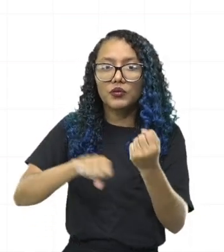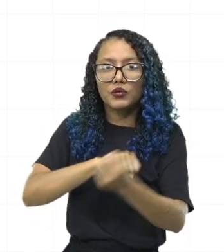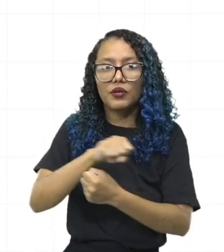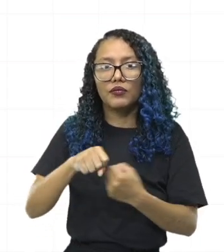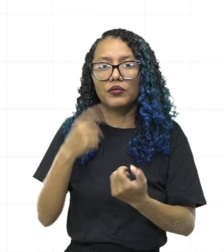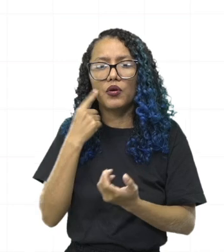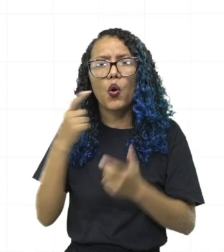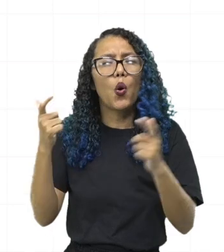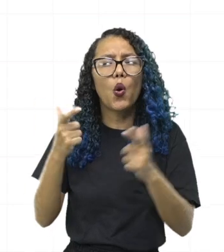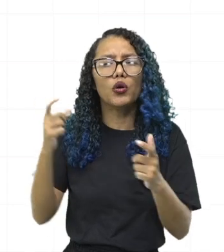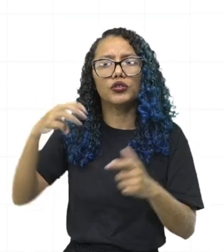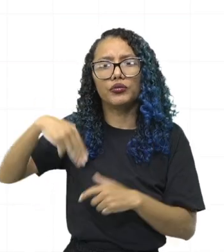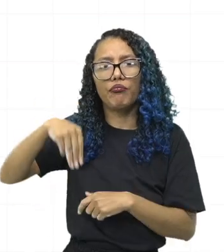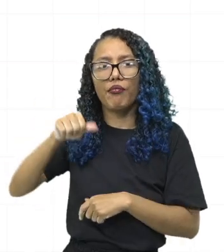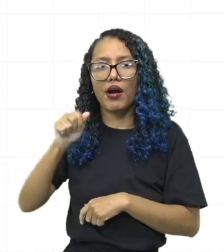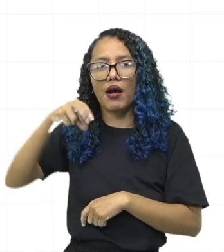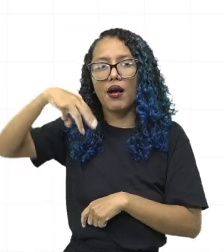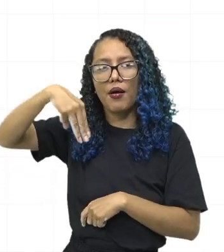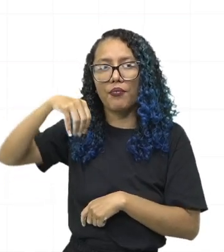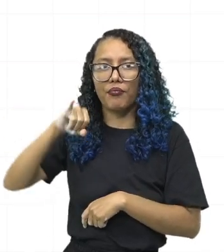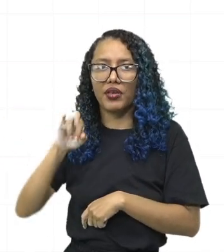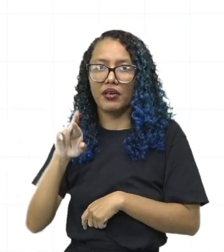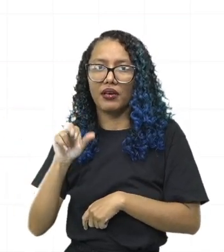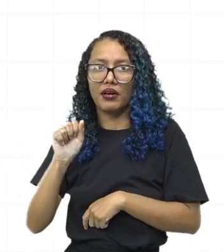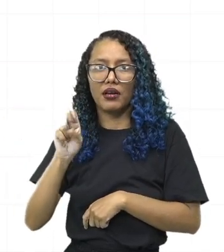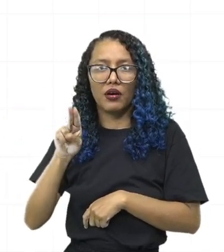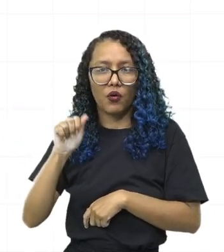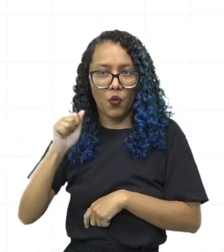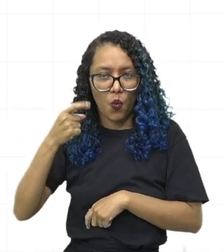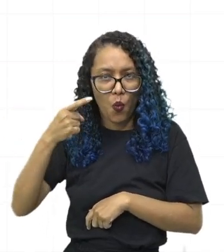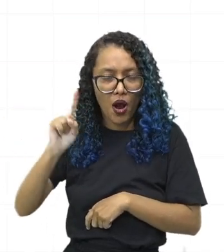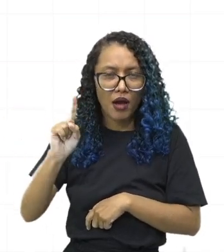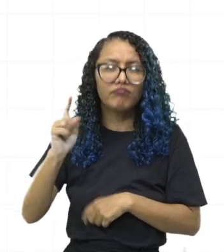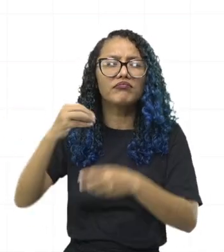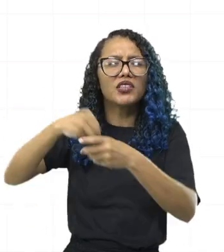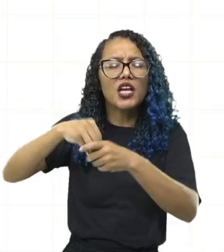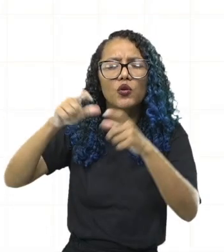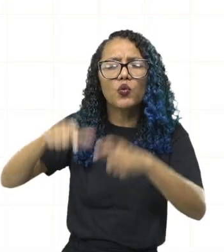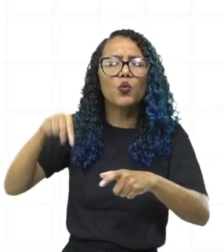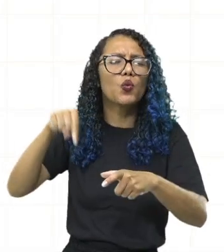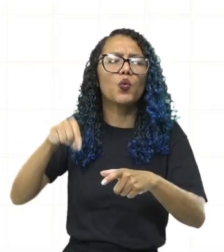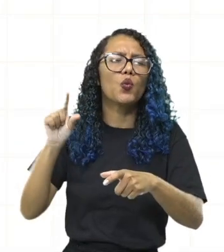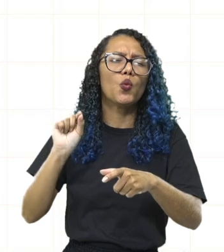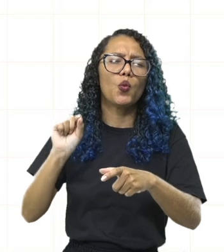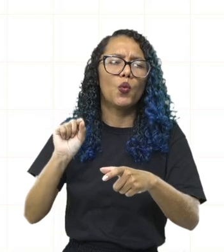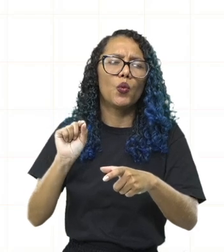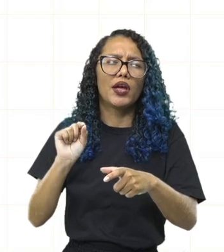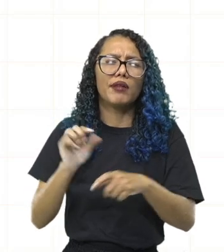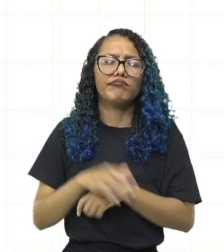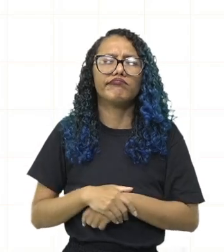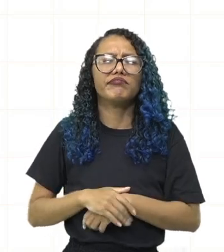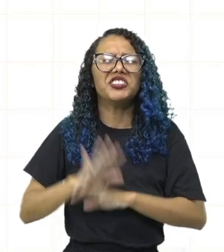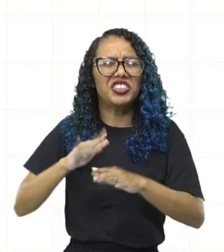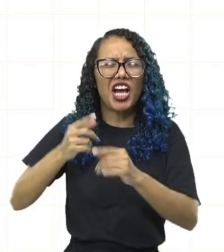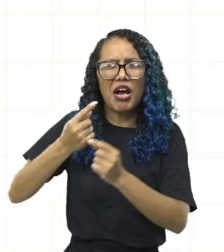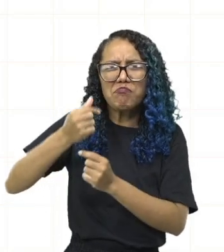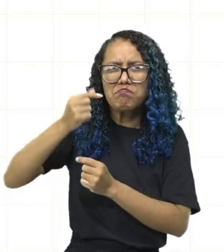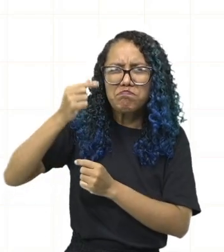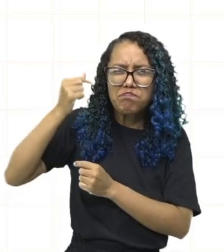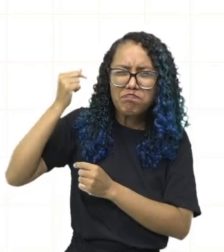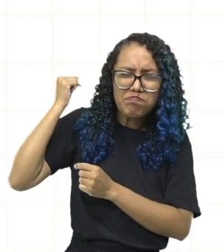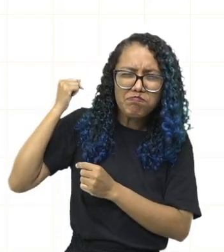aí na imagem para vocês. E dentro dessa reserva é desenvolvido aí ao longo de gerações, né, das